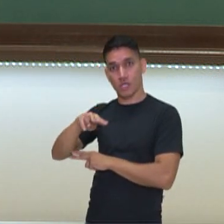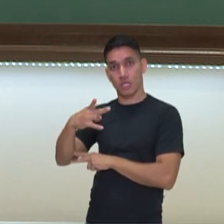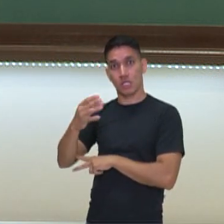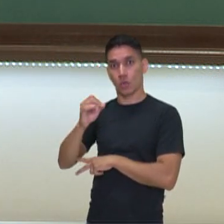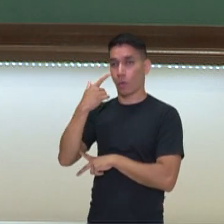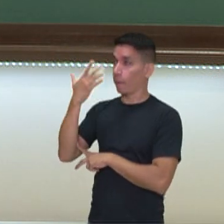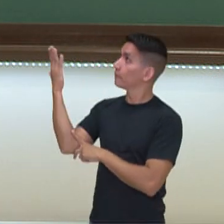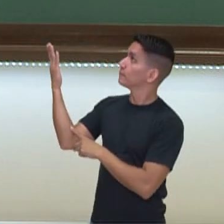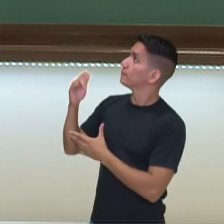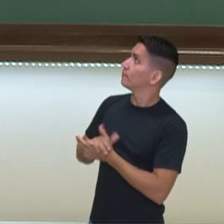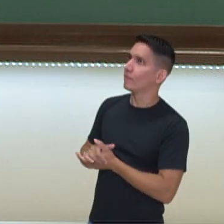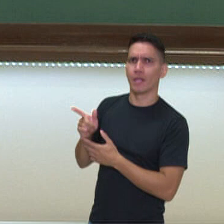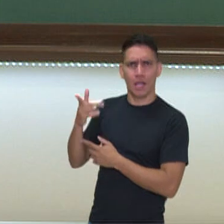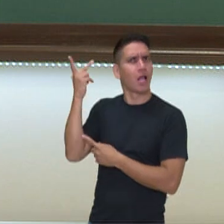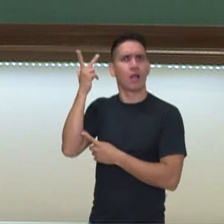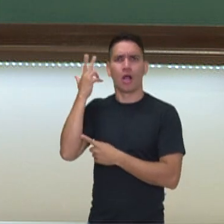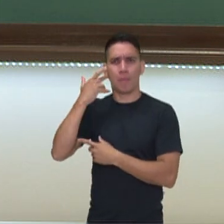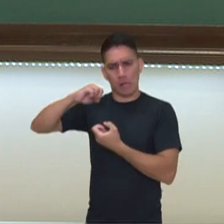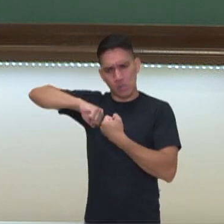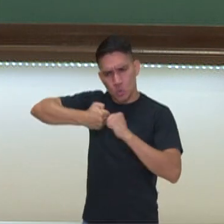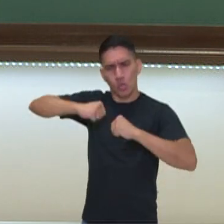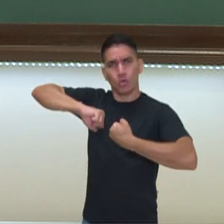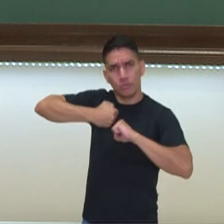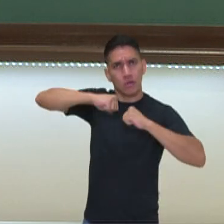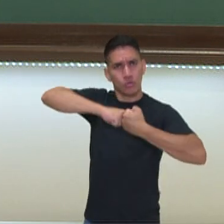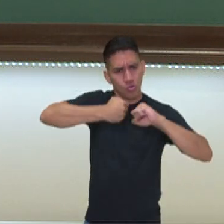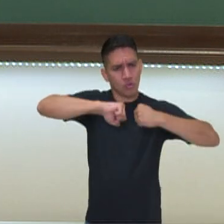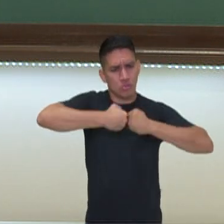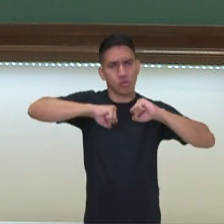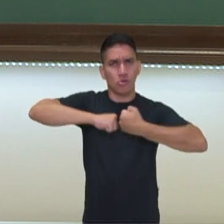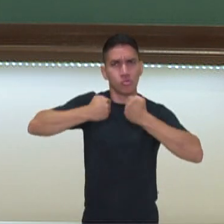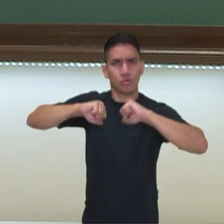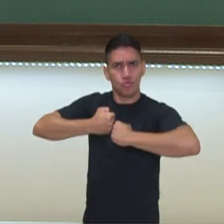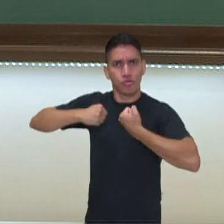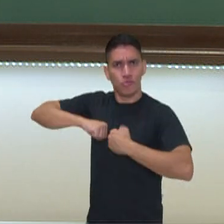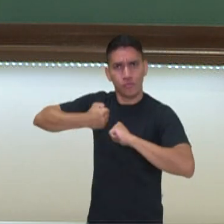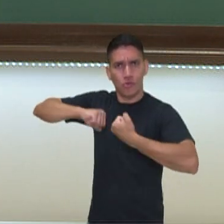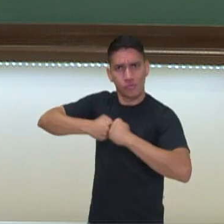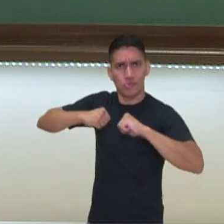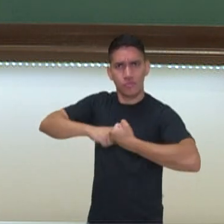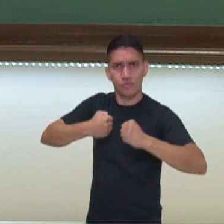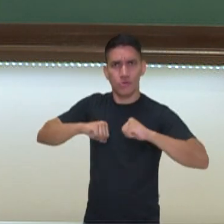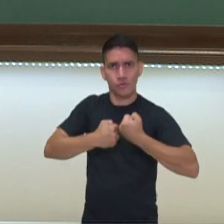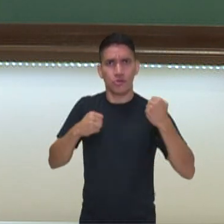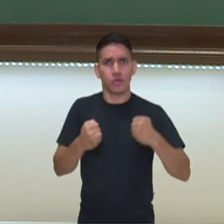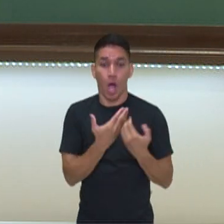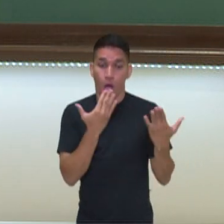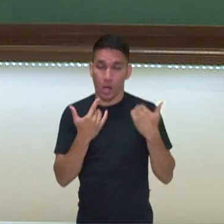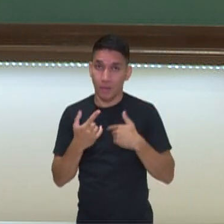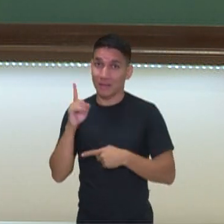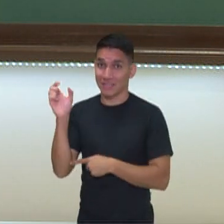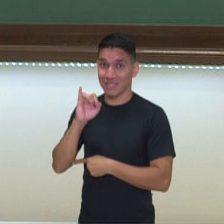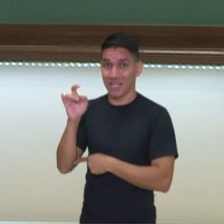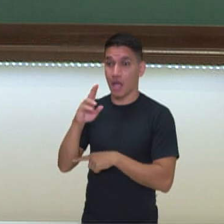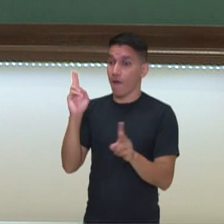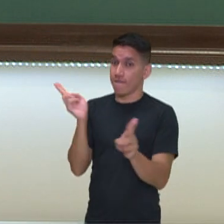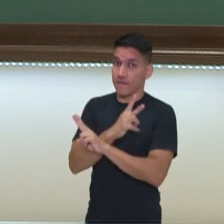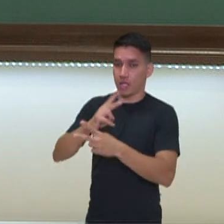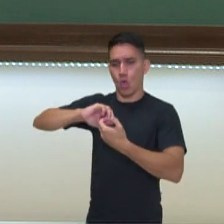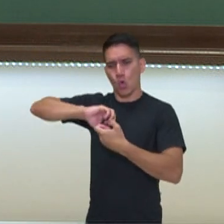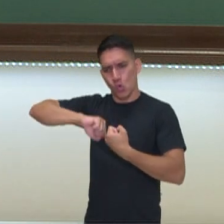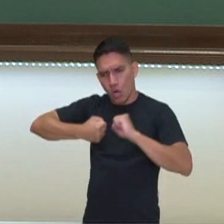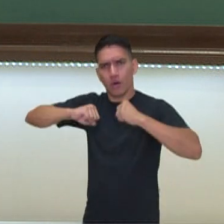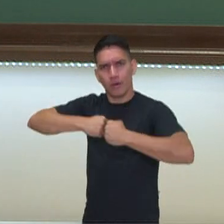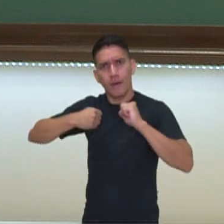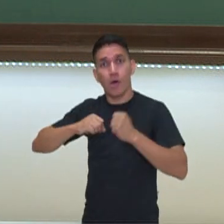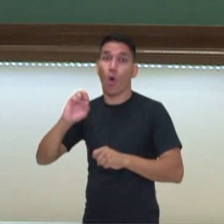naturalmente serve para moer os grãos, moer os alimentos. Então, esses moinhos movidos a água ou a vento com melhor